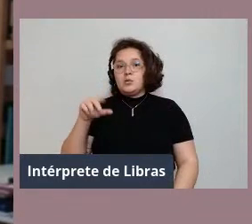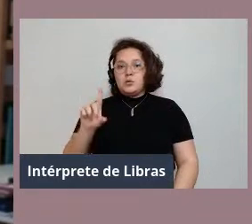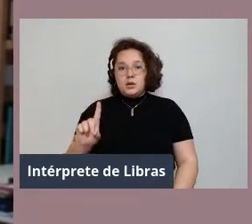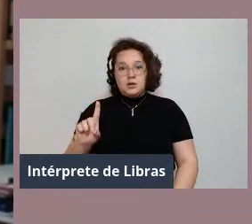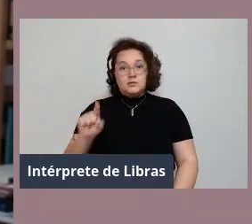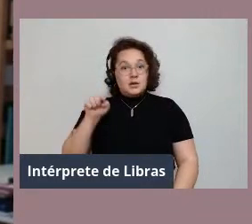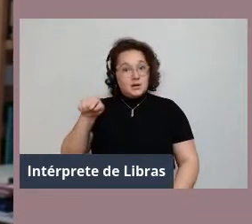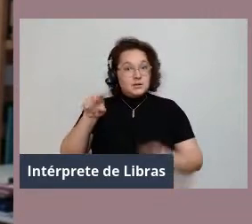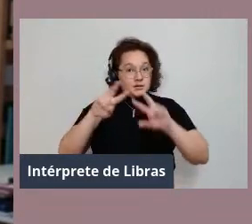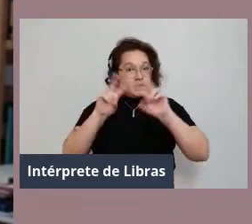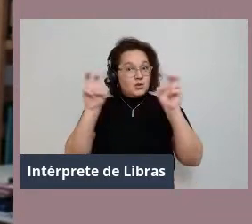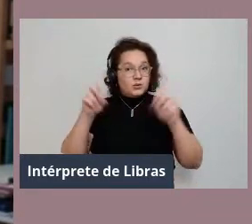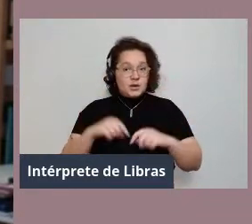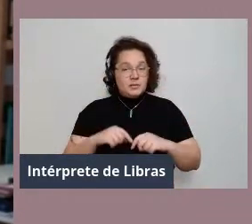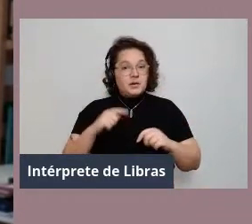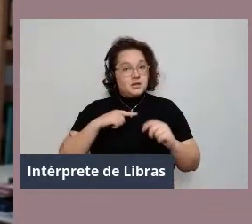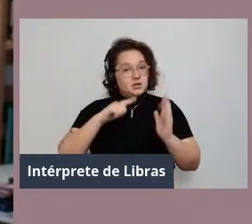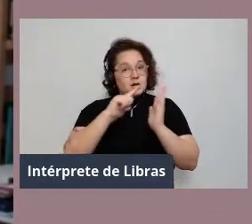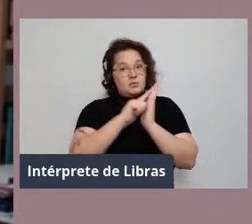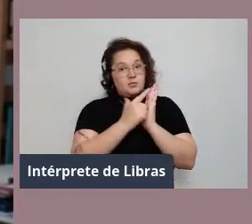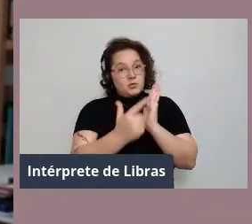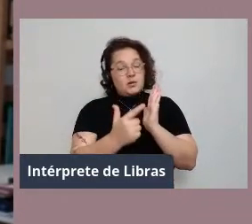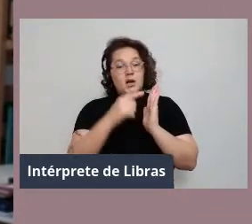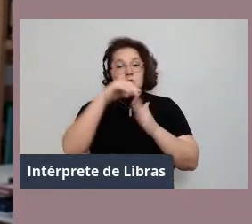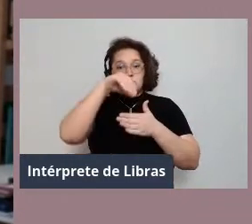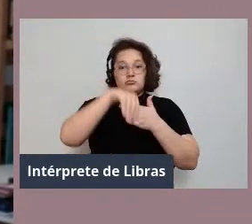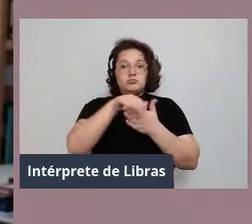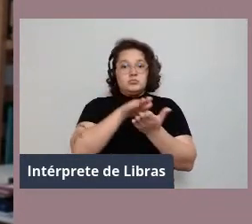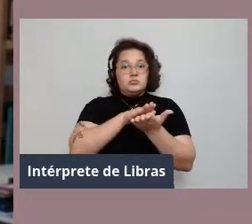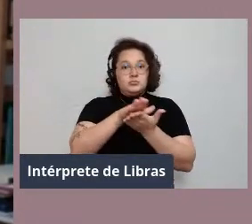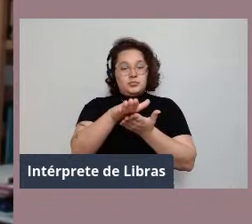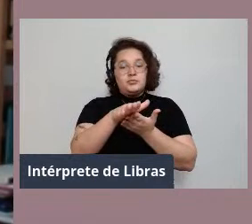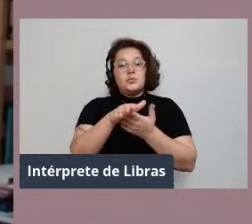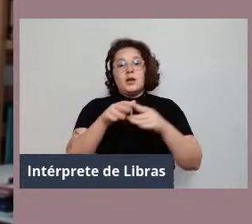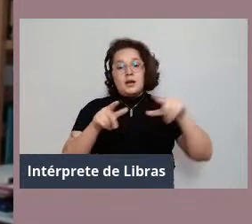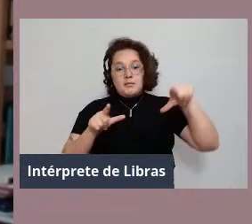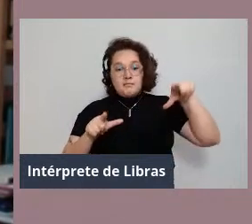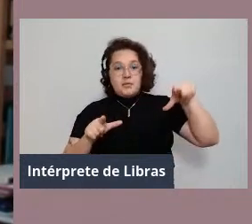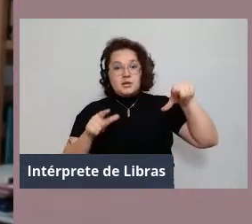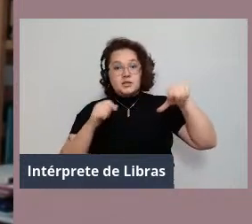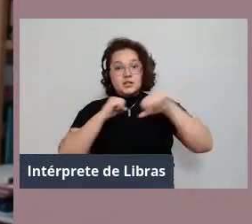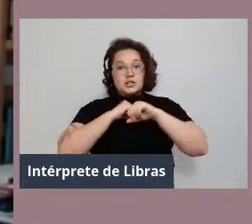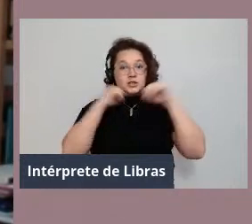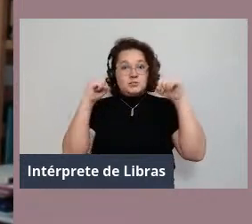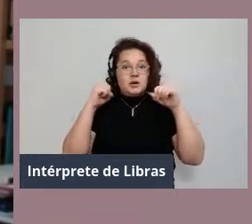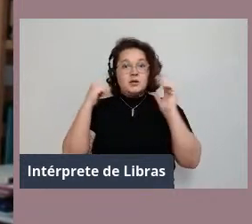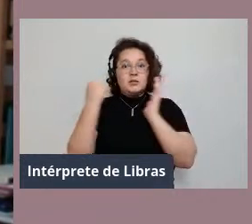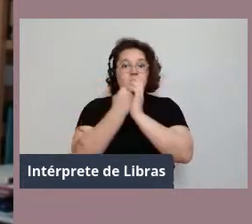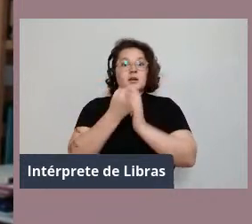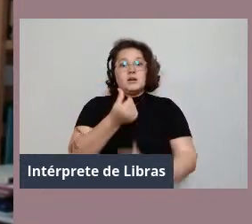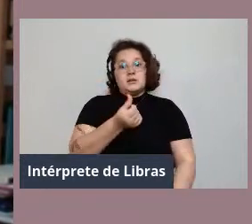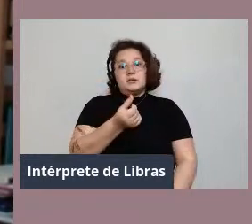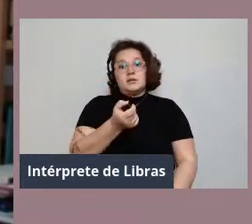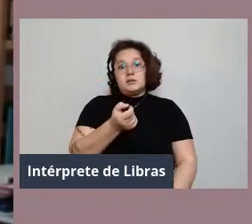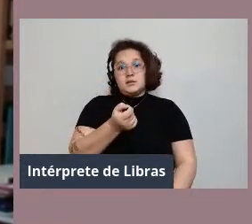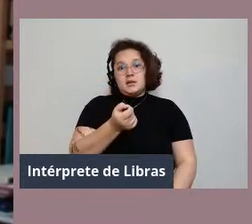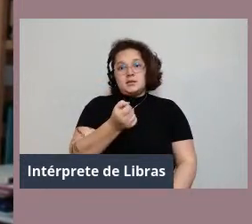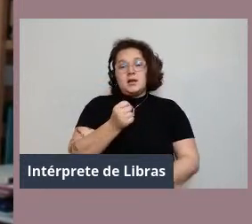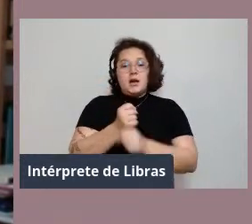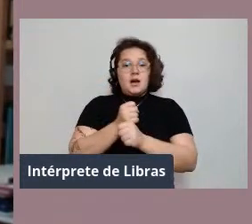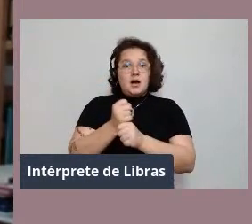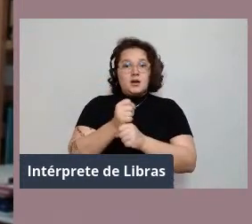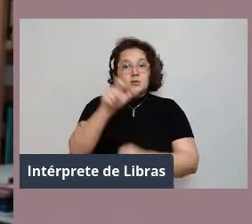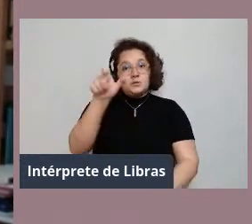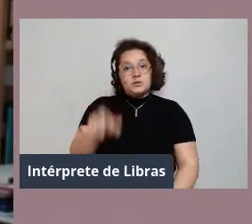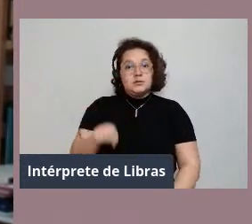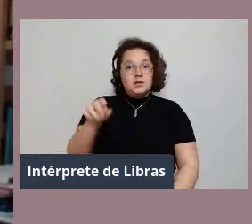escrito e tinha sido publicado em página inteira naquela manhã, marcando os 60 anos de nascimento do crítico francês,